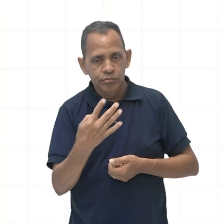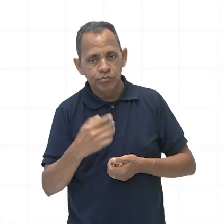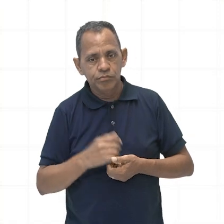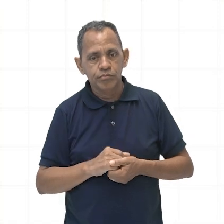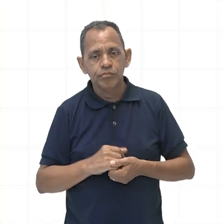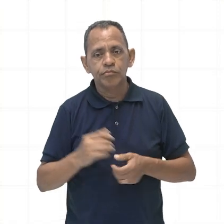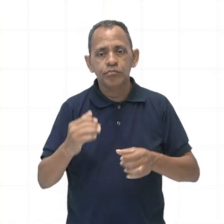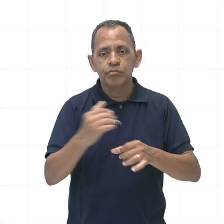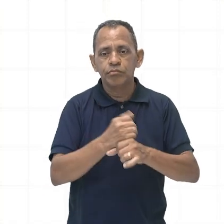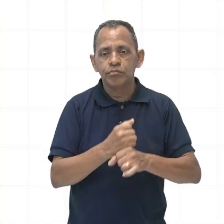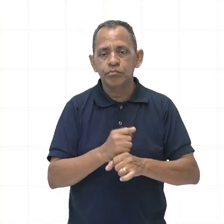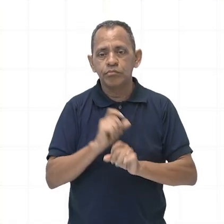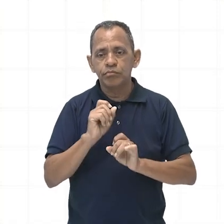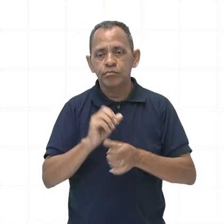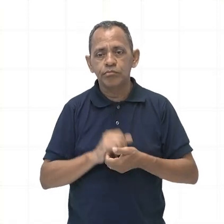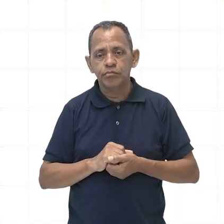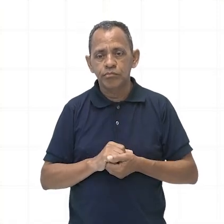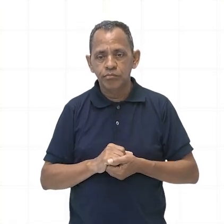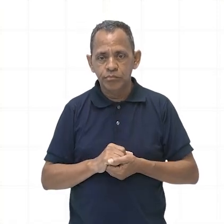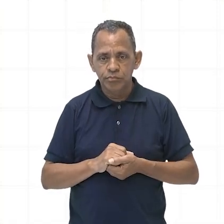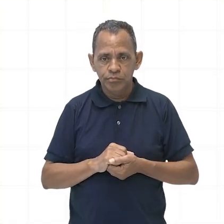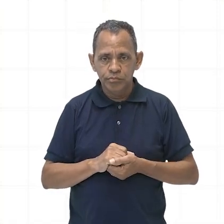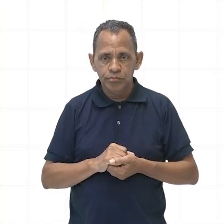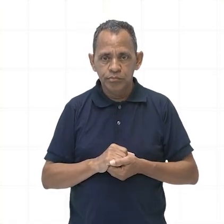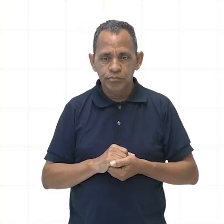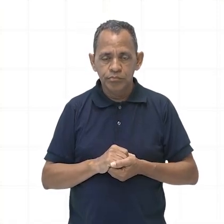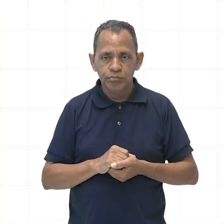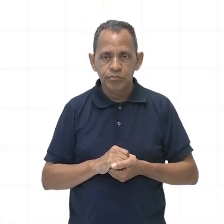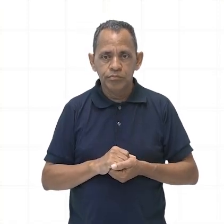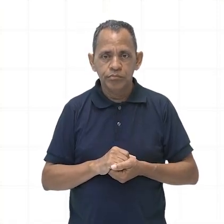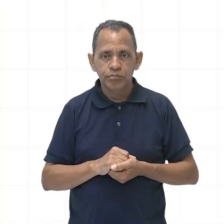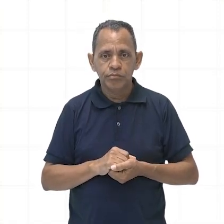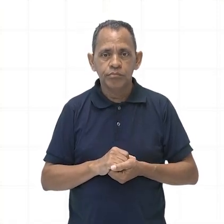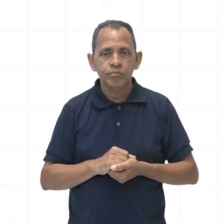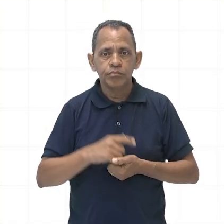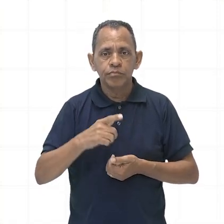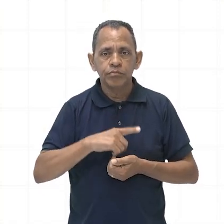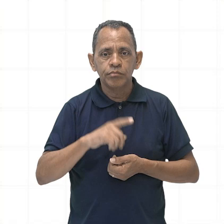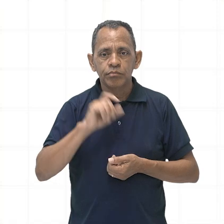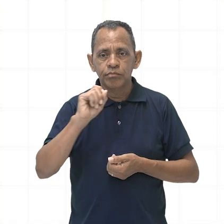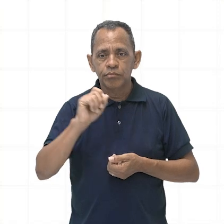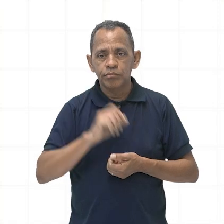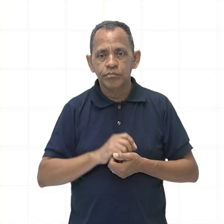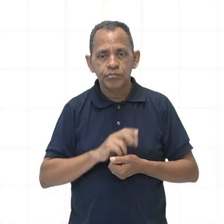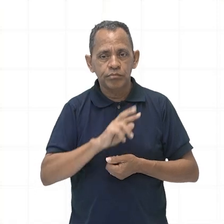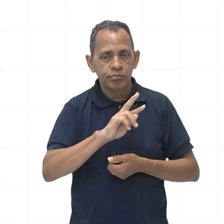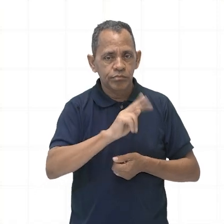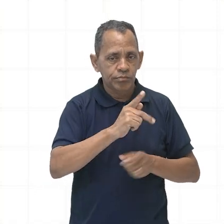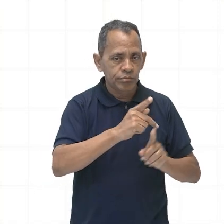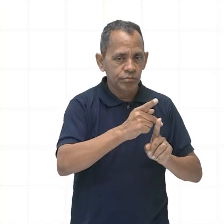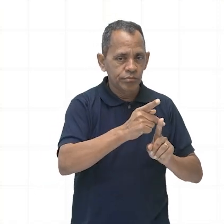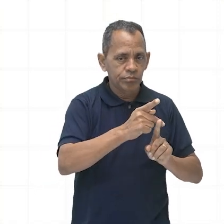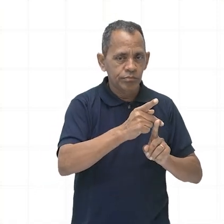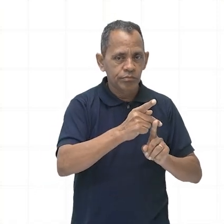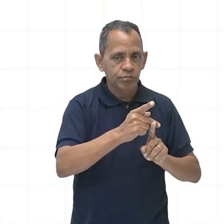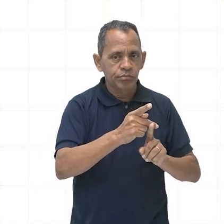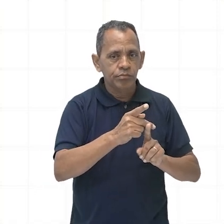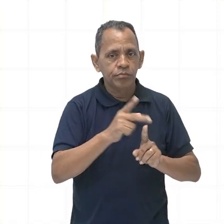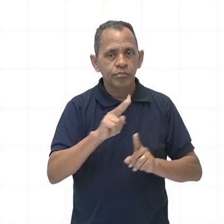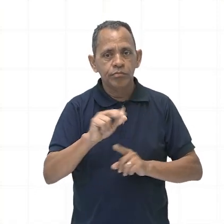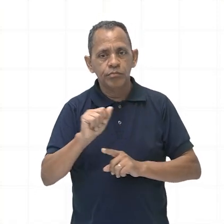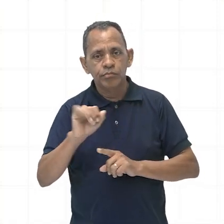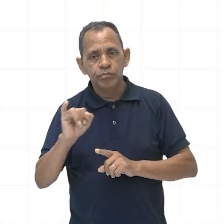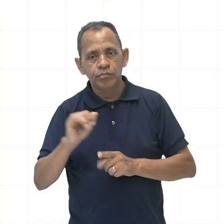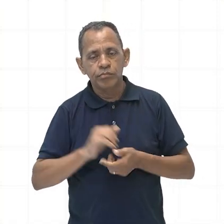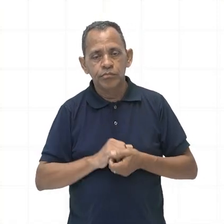aí, gerou essa conta aqui. Então, eu tenho que H ao quadrado, ele vai ser ó, 4L